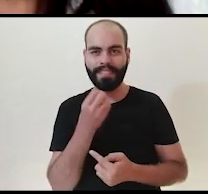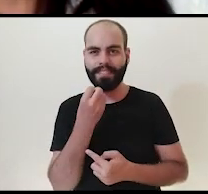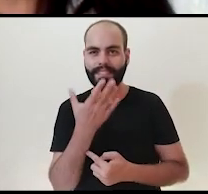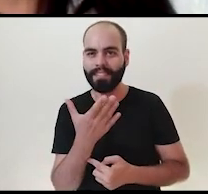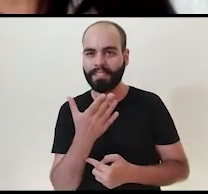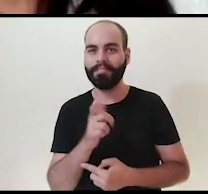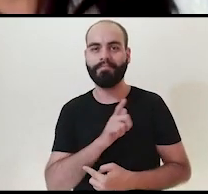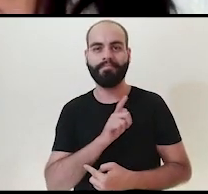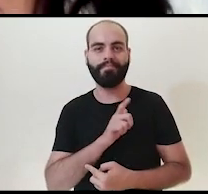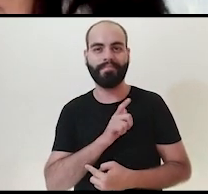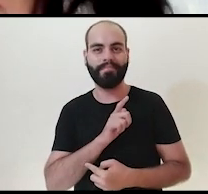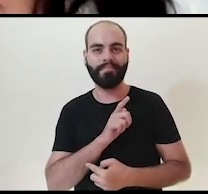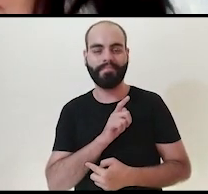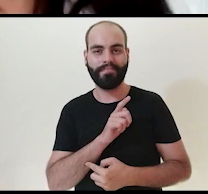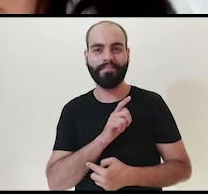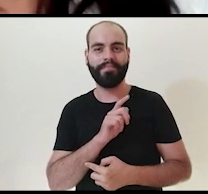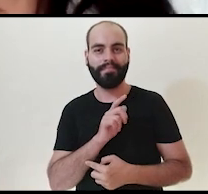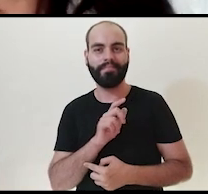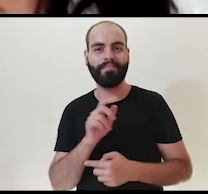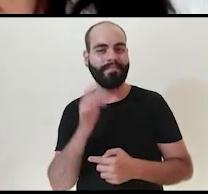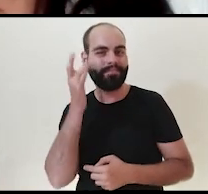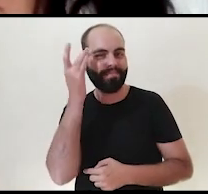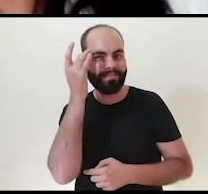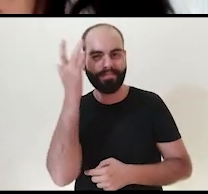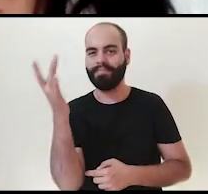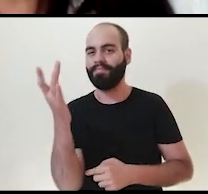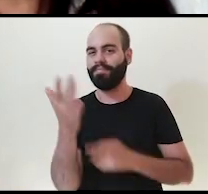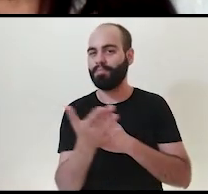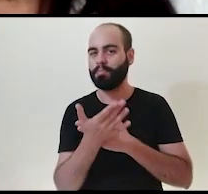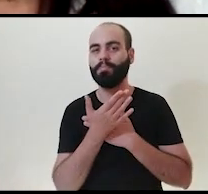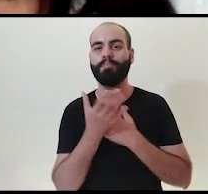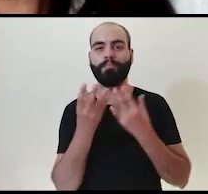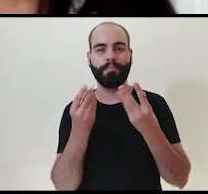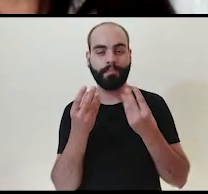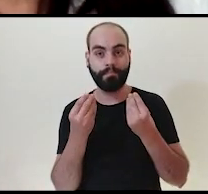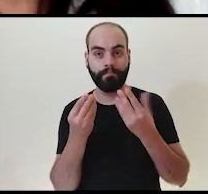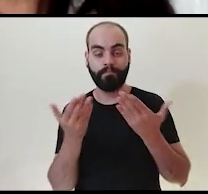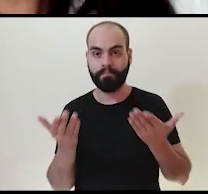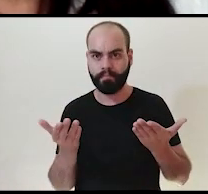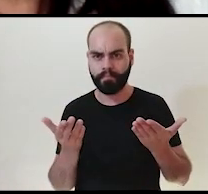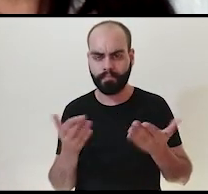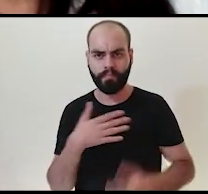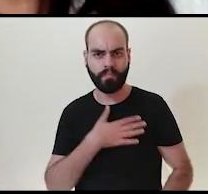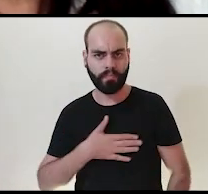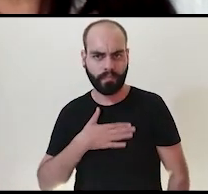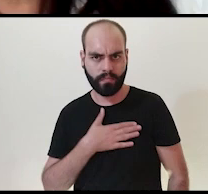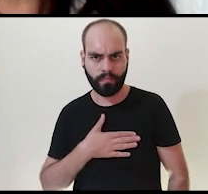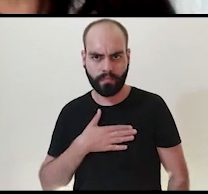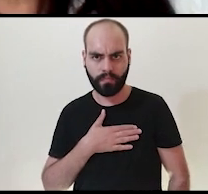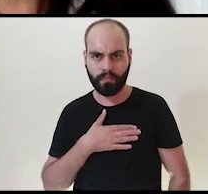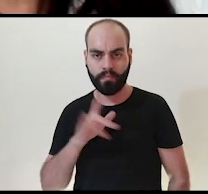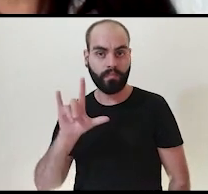gente tem isso hoje, esse recurso hoje, facilita muito a nossa vida, né? Então, eu coloquei aqui que eu gosto que no